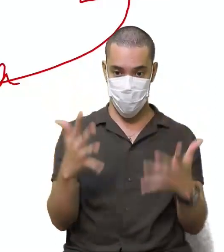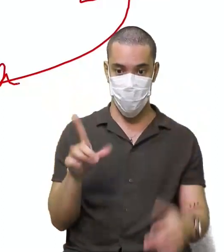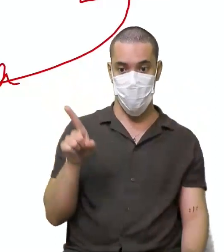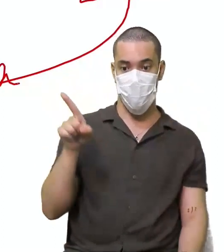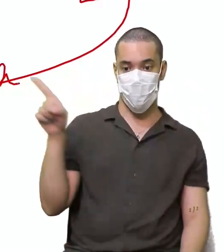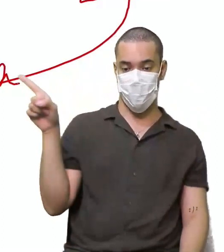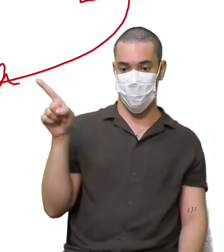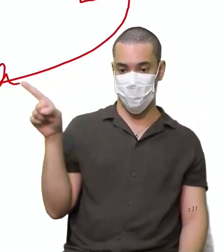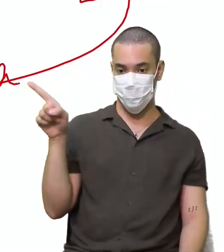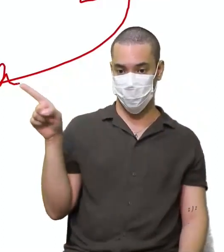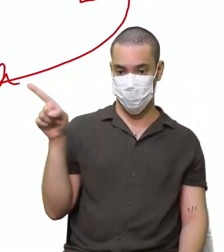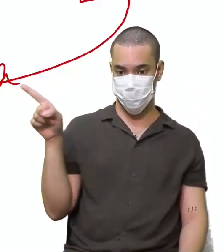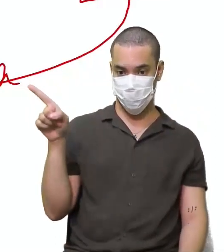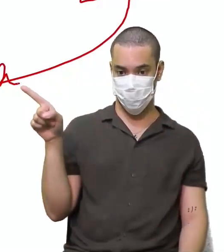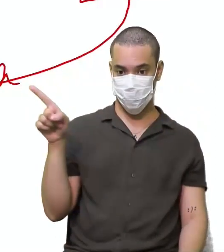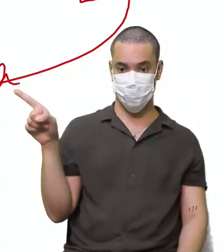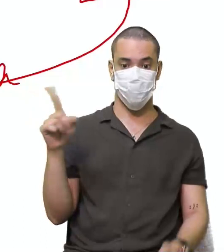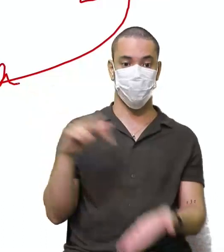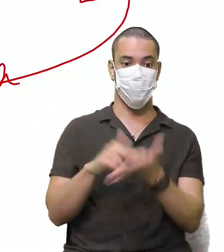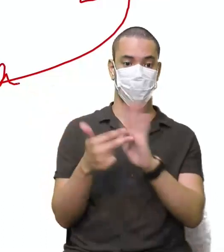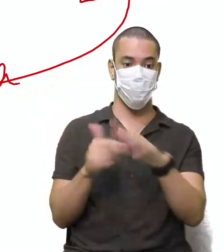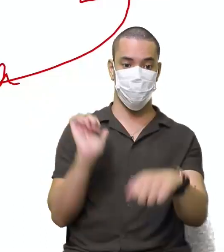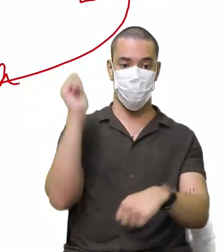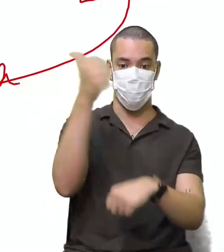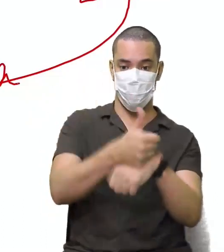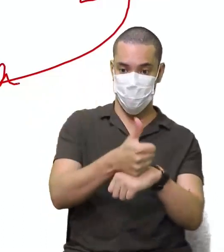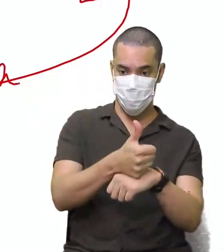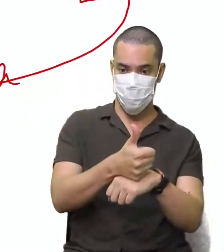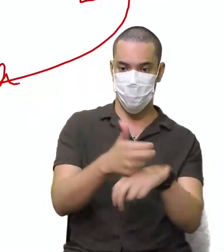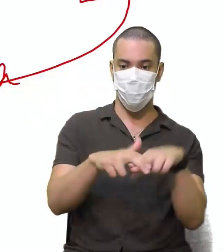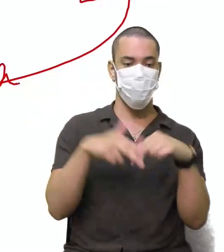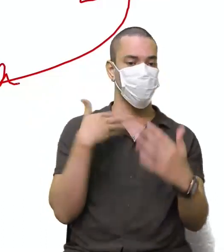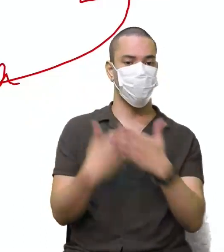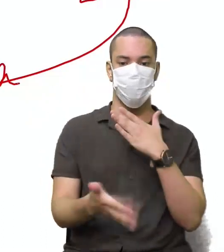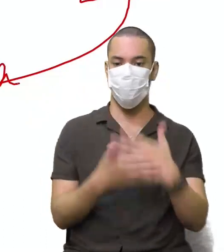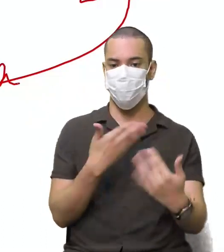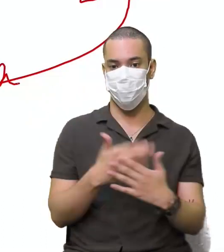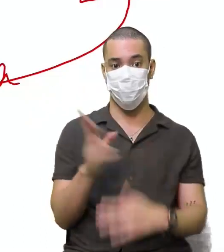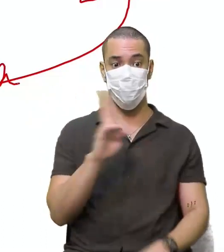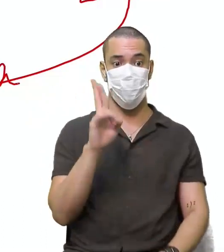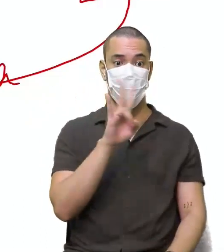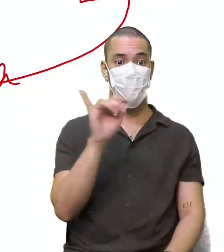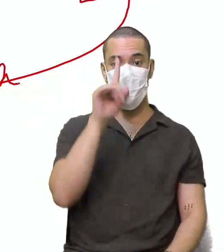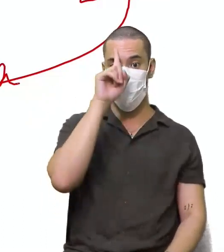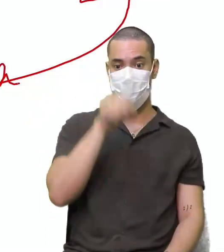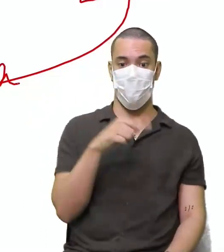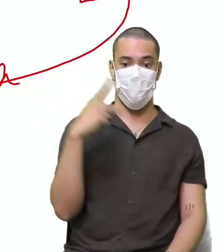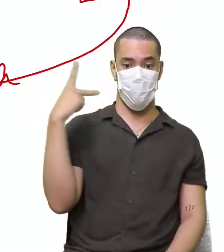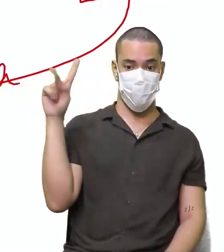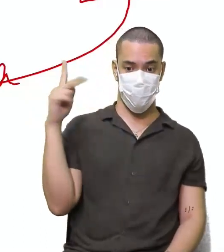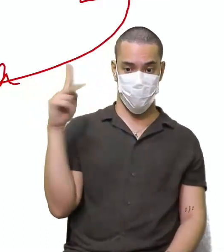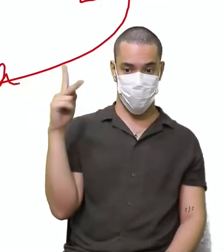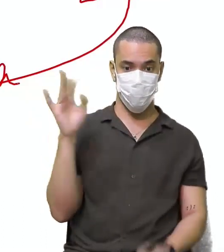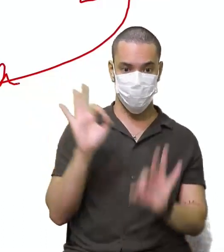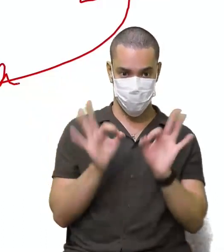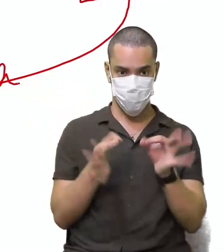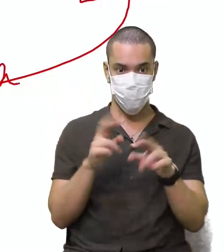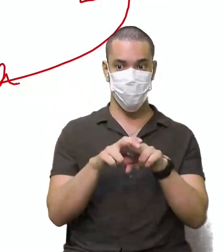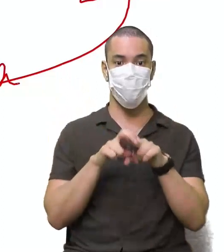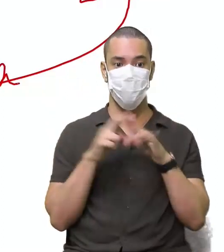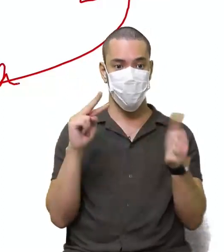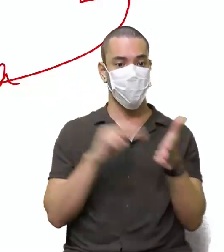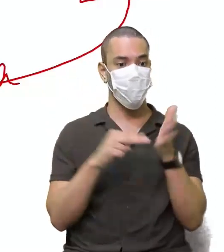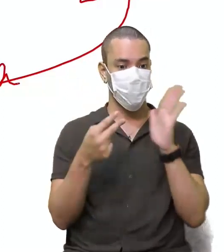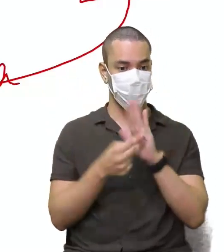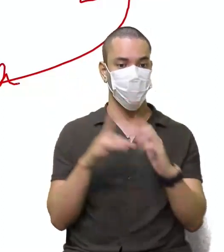nessa jogada, ele vai inibir o outro. Então, independente de quem tiver com ele, quem vai mandar é ele. Então, ele vai ser